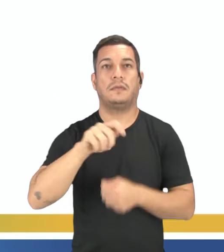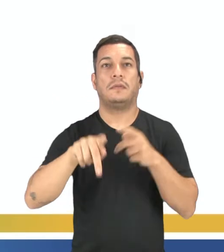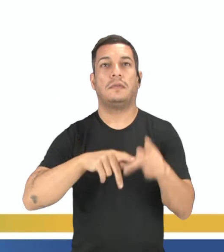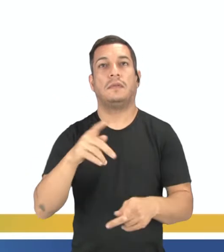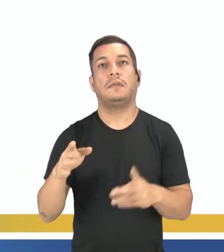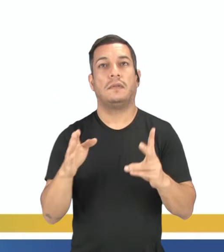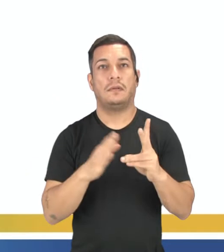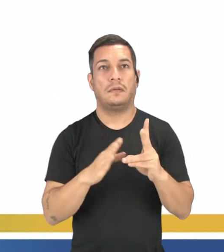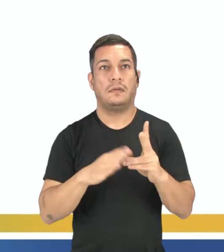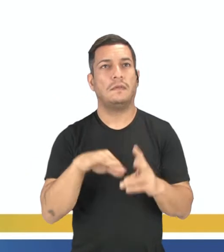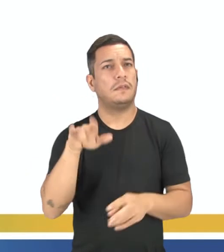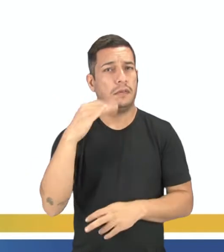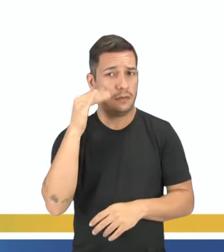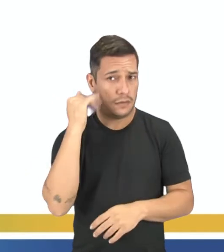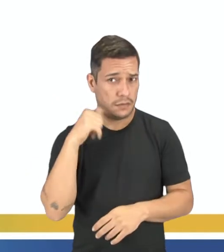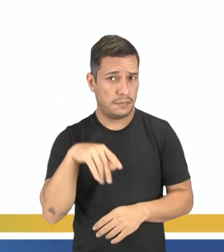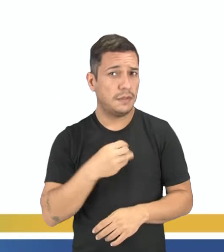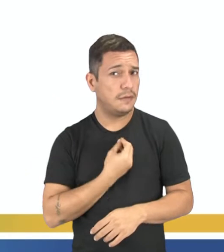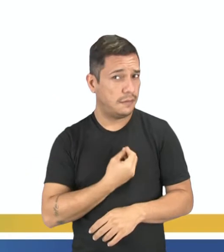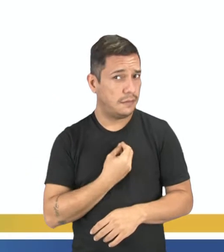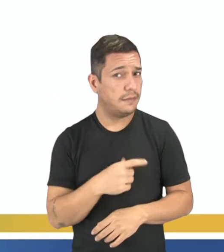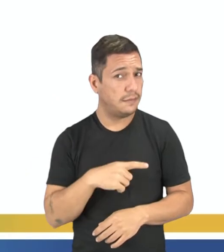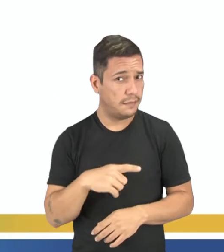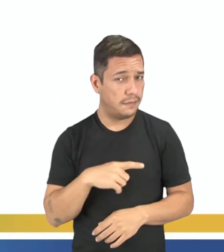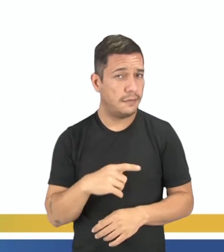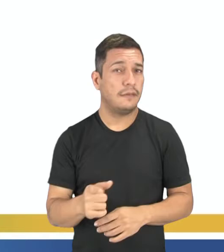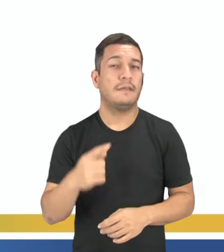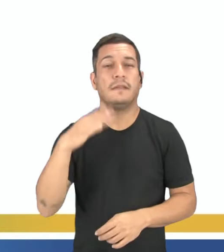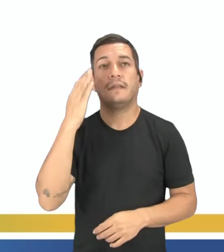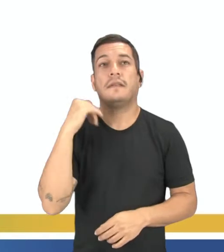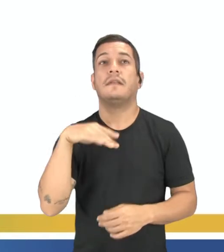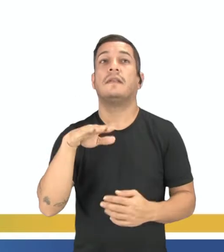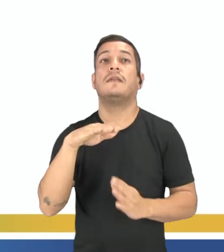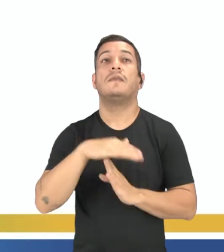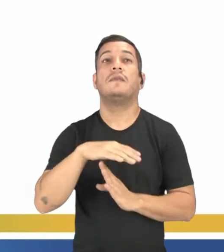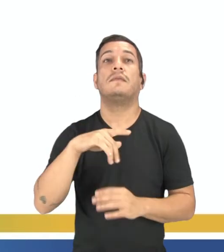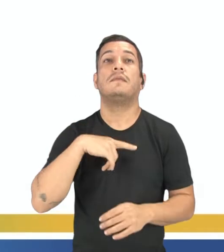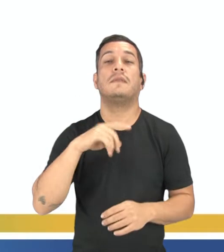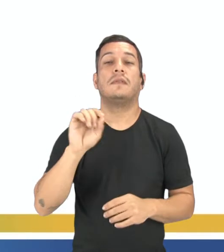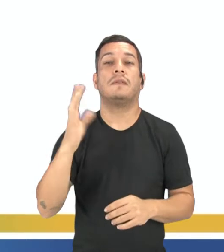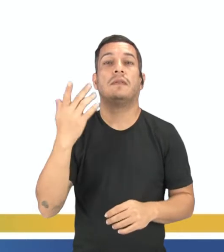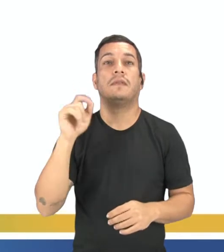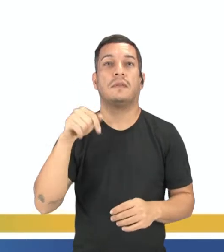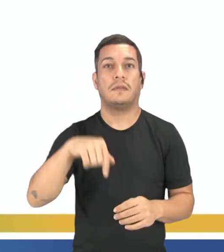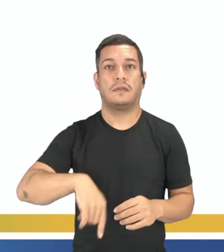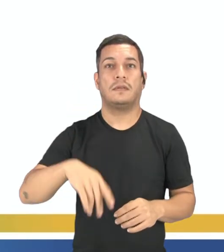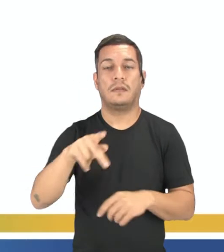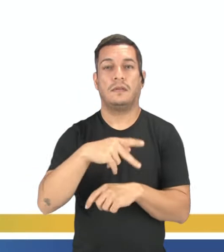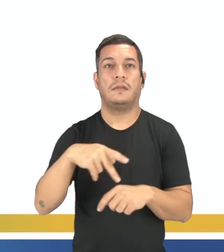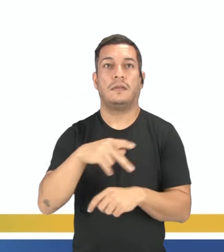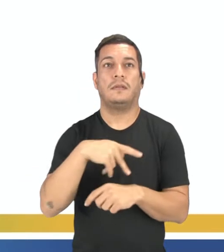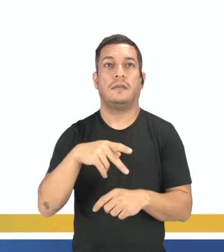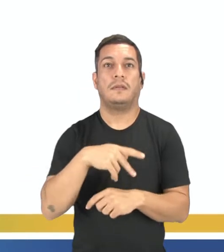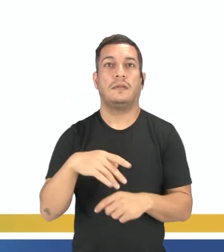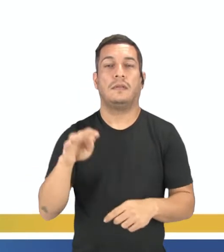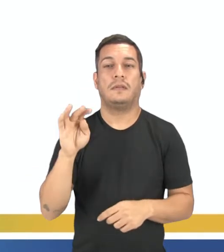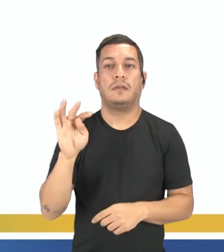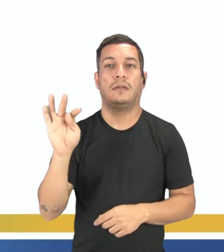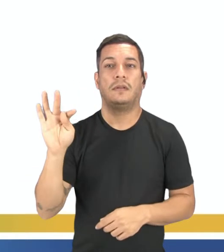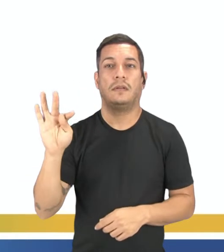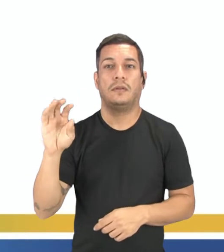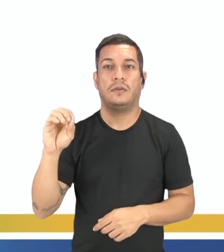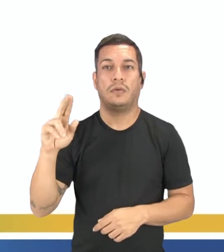Povos Indígenas? Vocês sabem que existem esses jogos? E vocês sabem que a última edição deles aconteceu aqui no nosso país, aqui